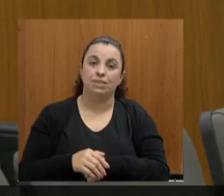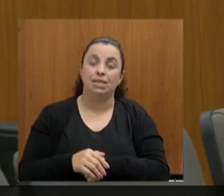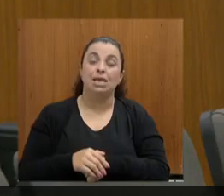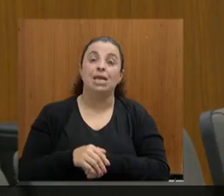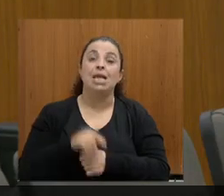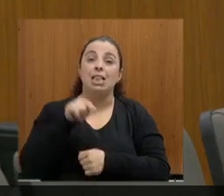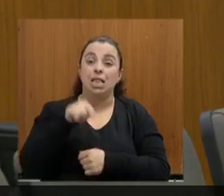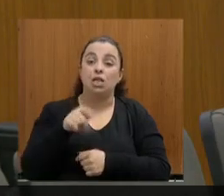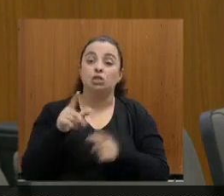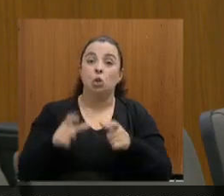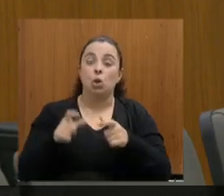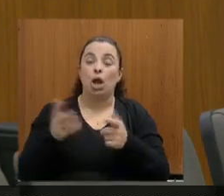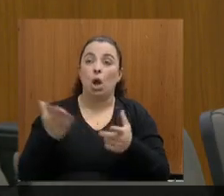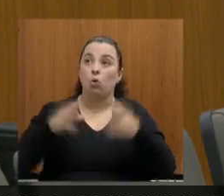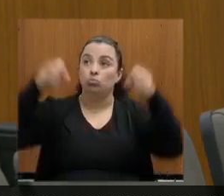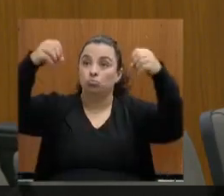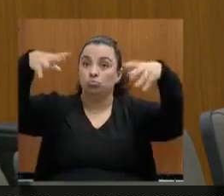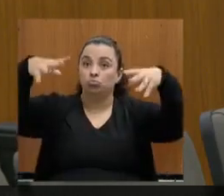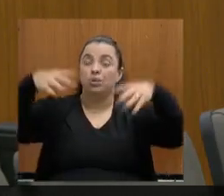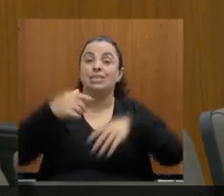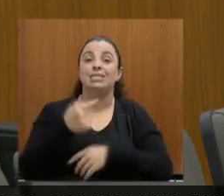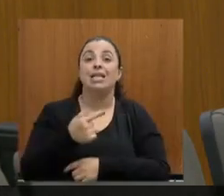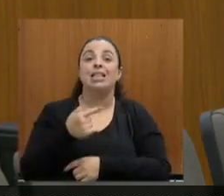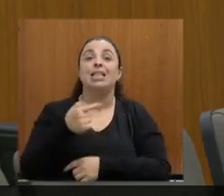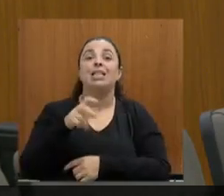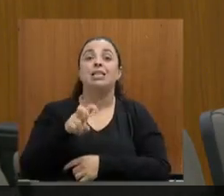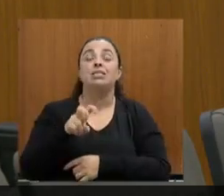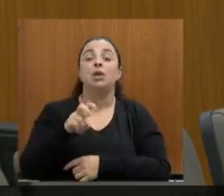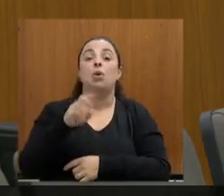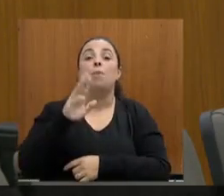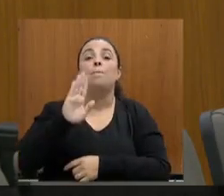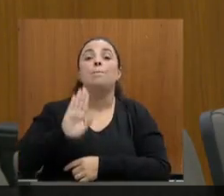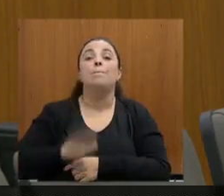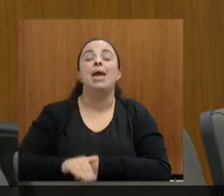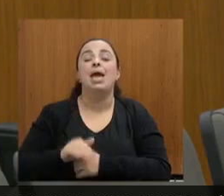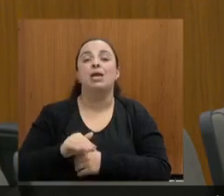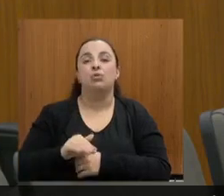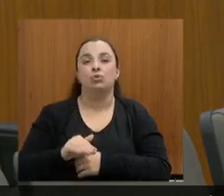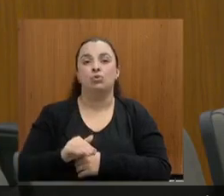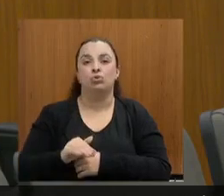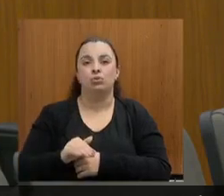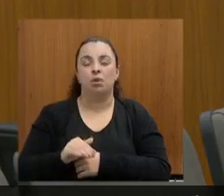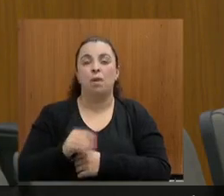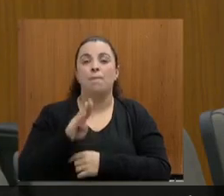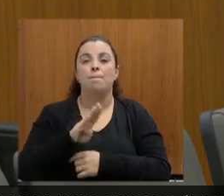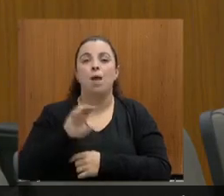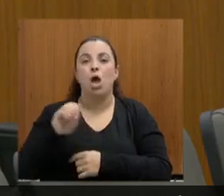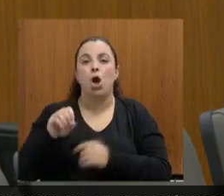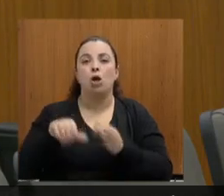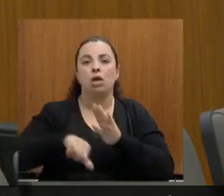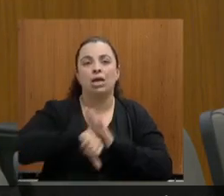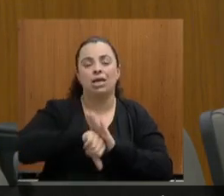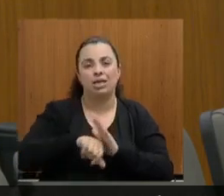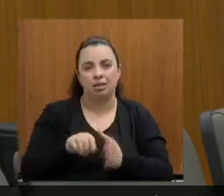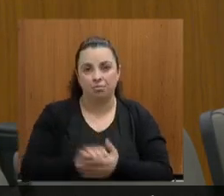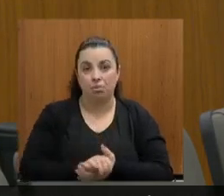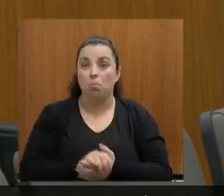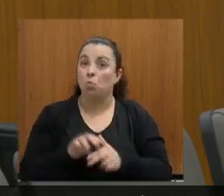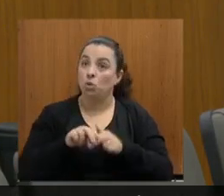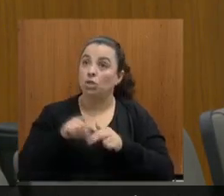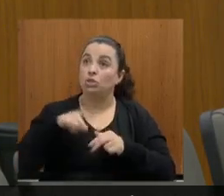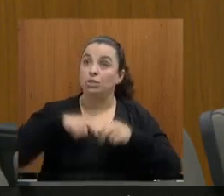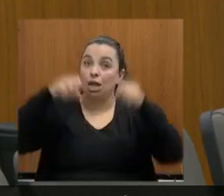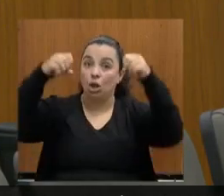ocorrência criminal porque onde a Luz chega as trevas segurança para a população então é